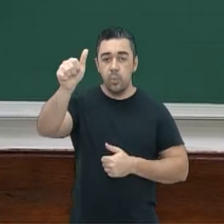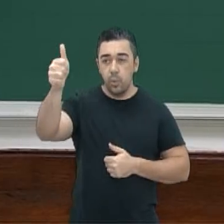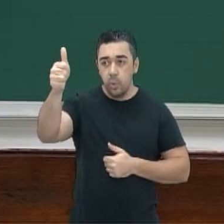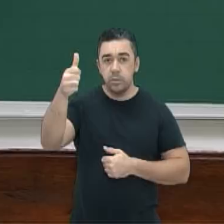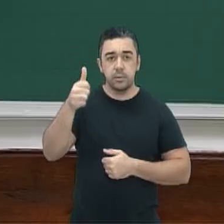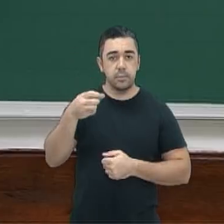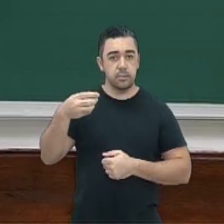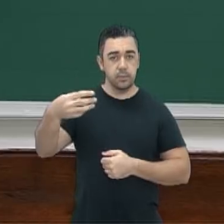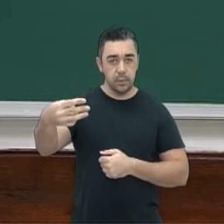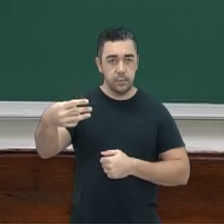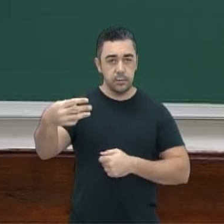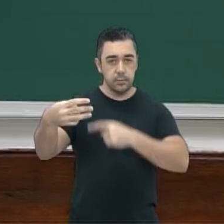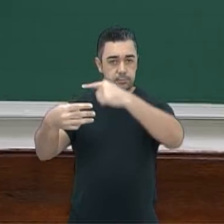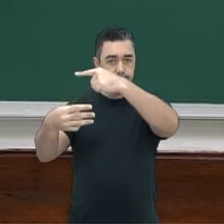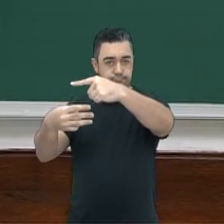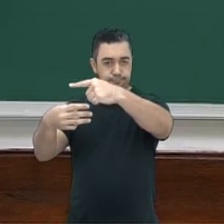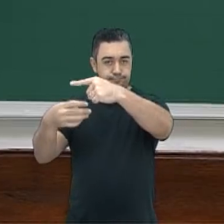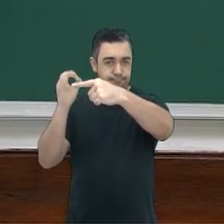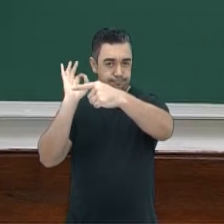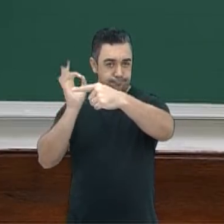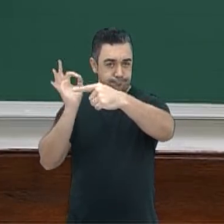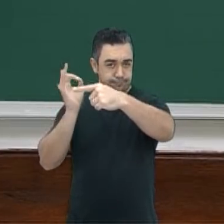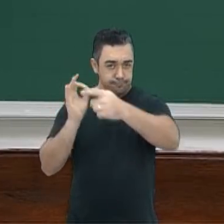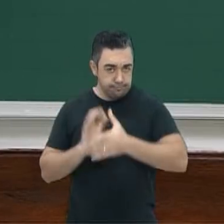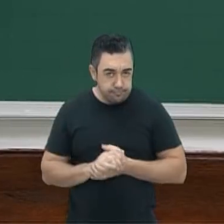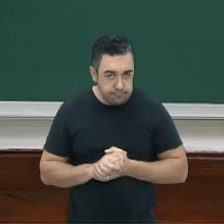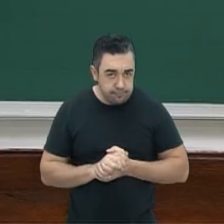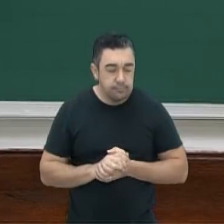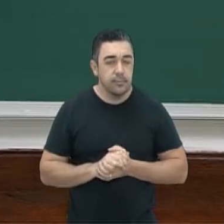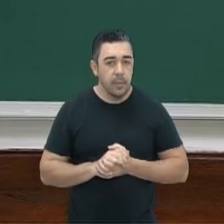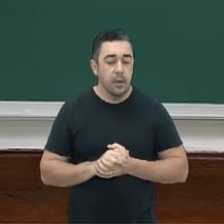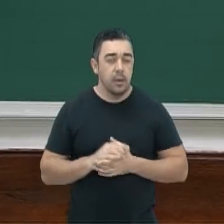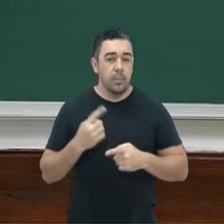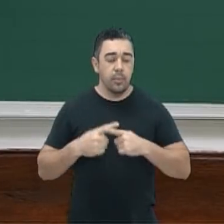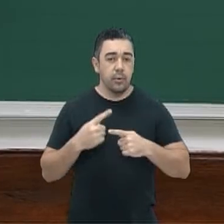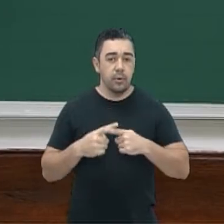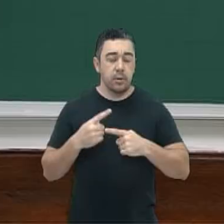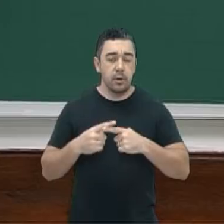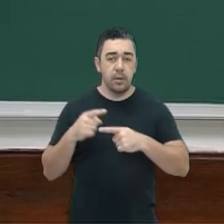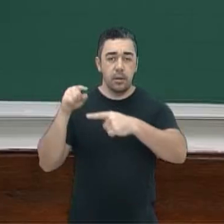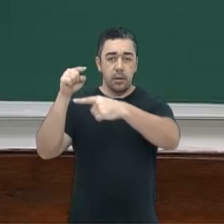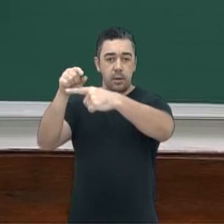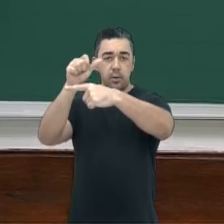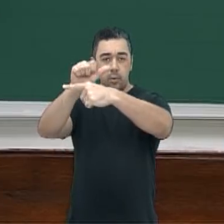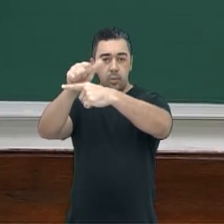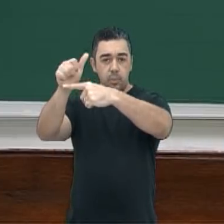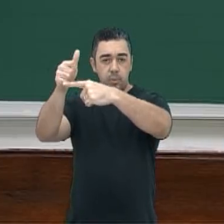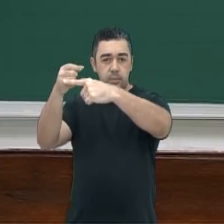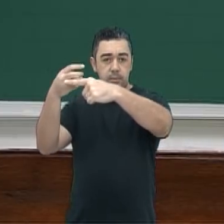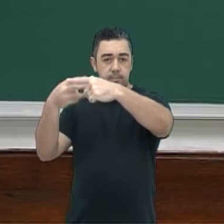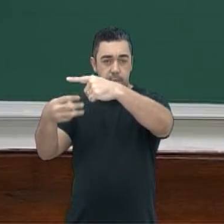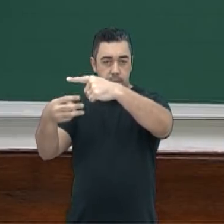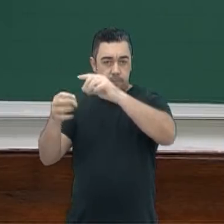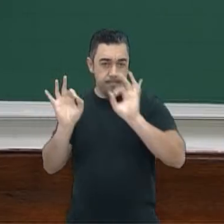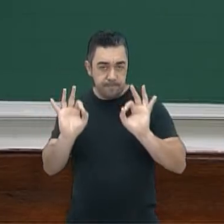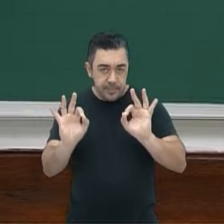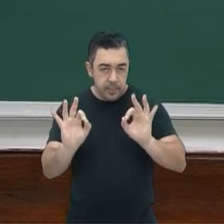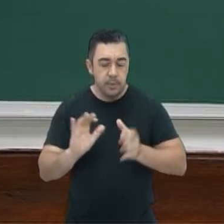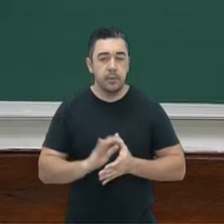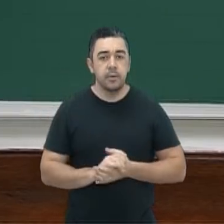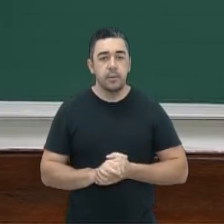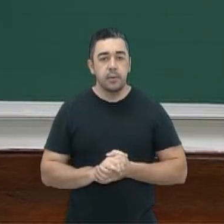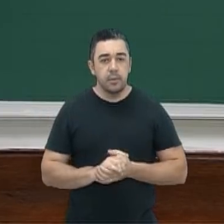equivalente a 44 dozeavos, cujo numerador é 11, é o 11 terços.